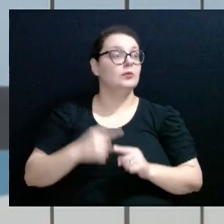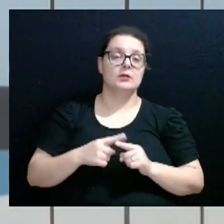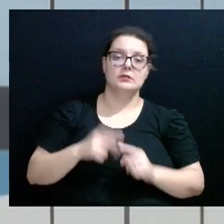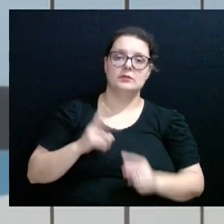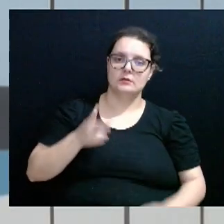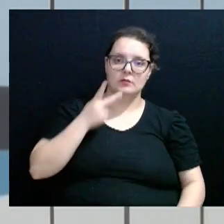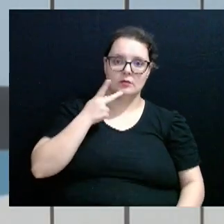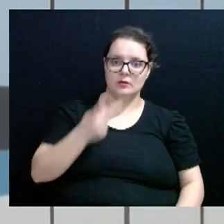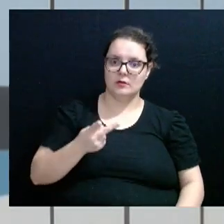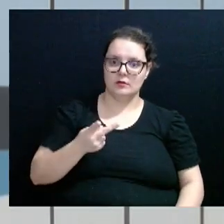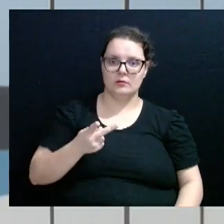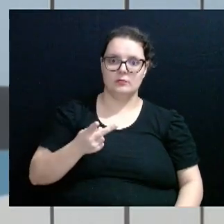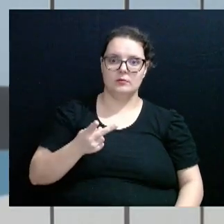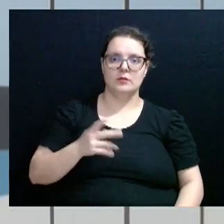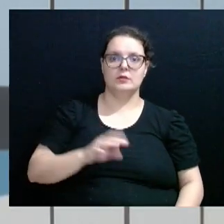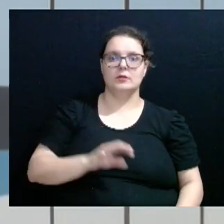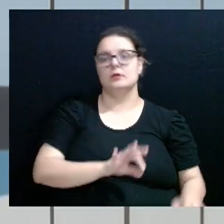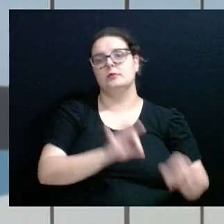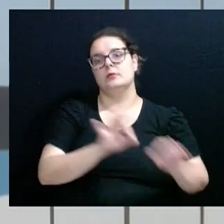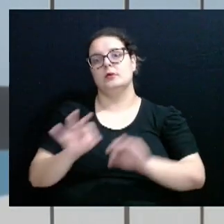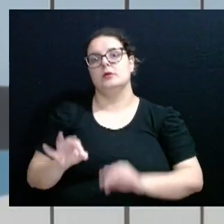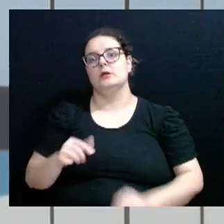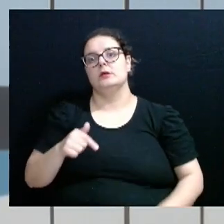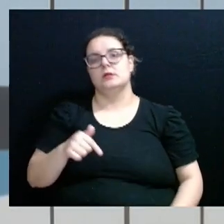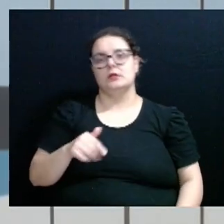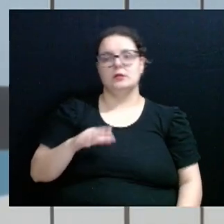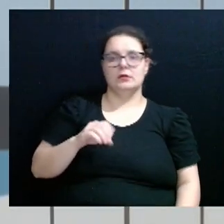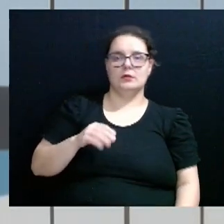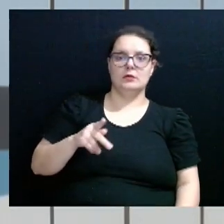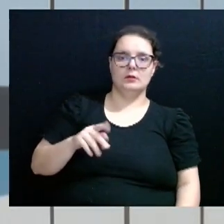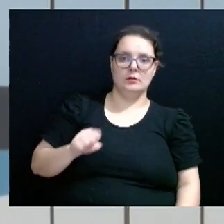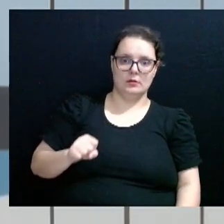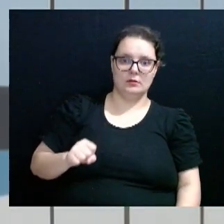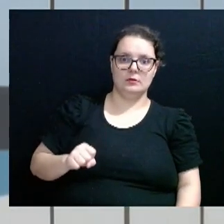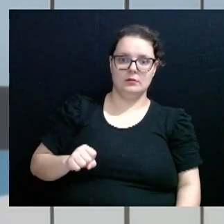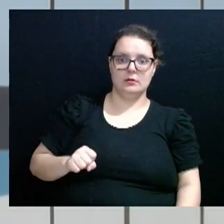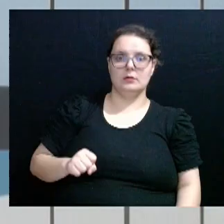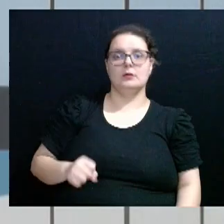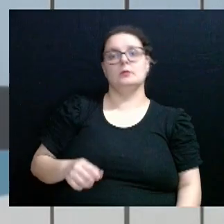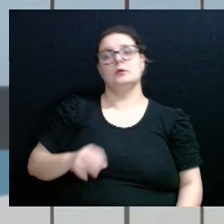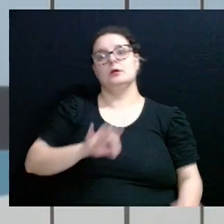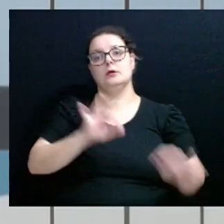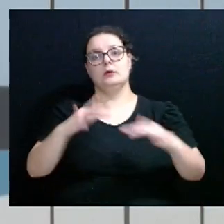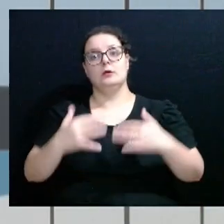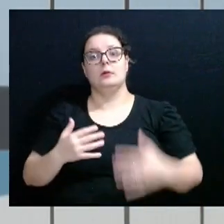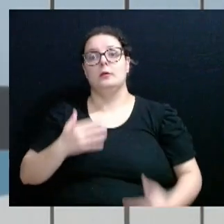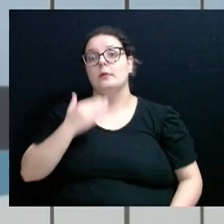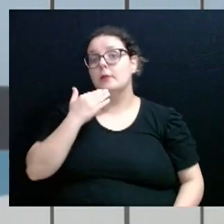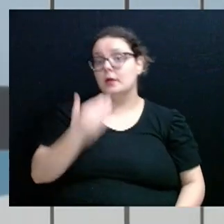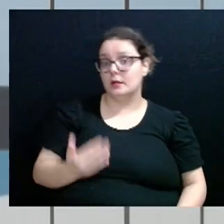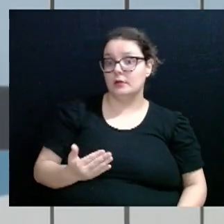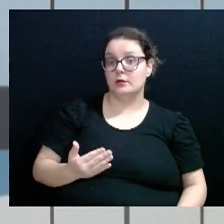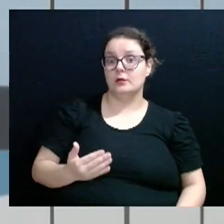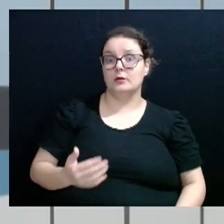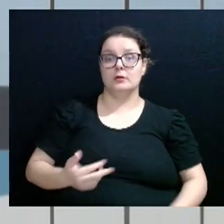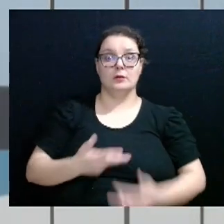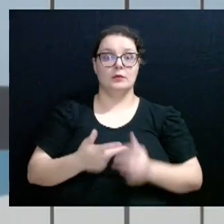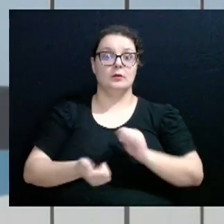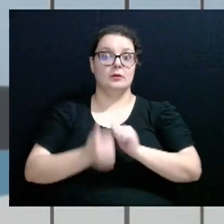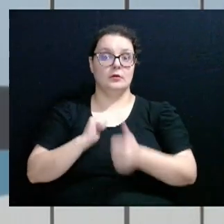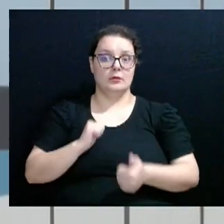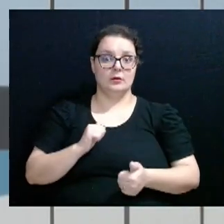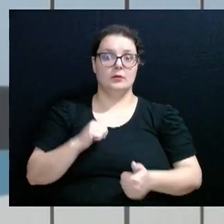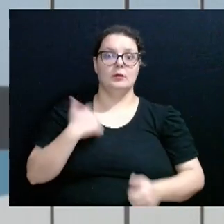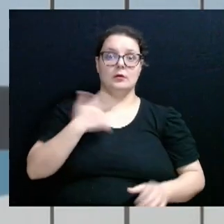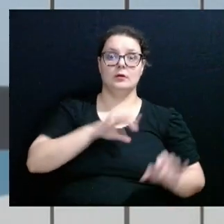7 COPs, mas também porque a nossa audiência pede. Então quando está acontecendo muita coisa relevante para o esporte, a nossa audiência pede. A